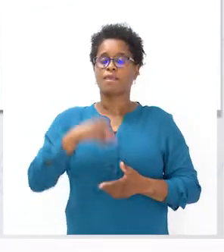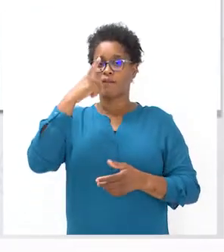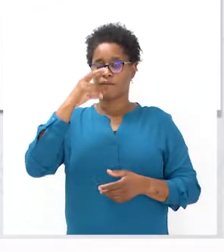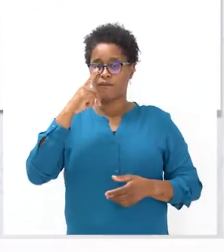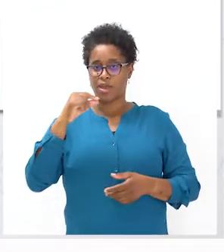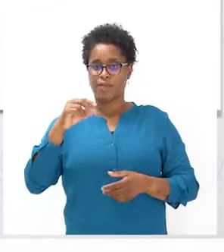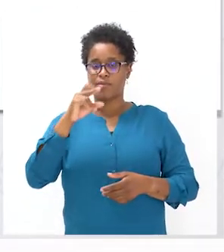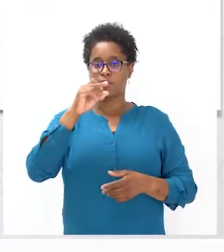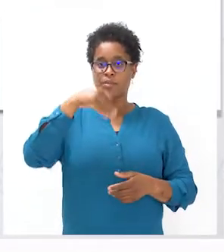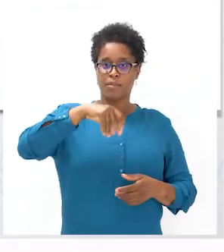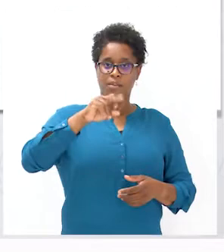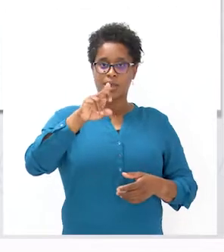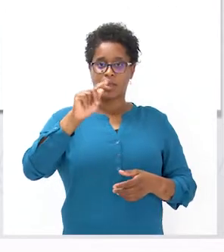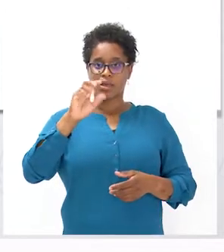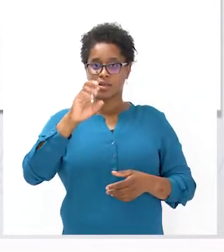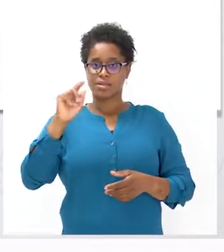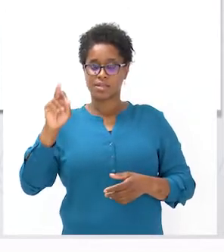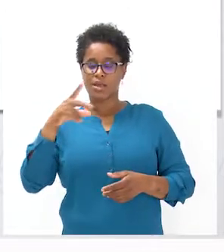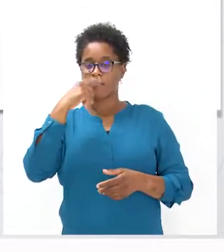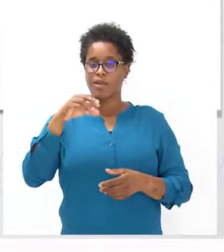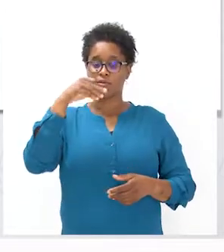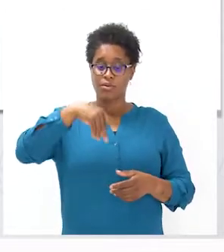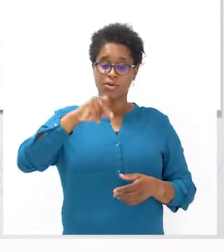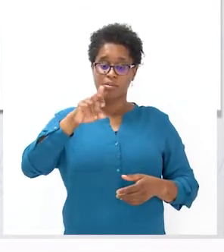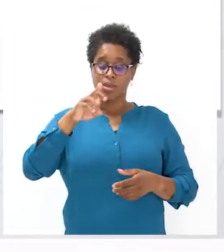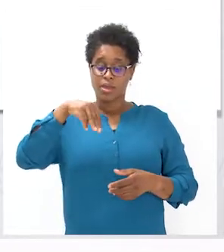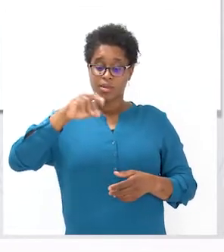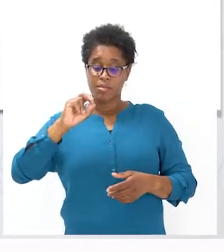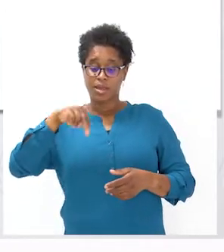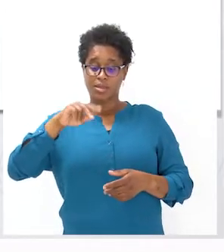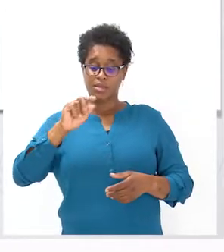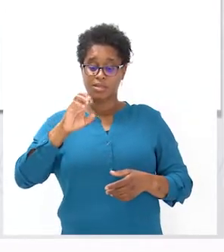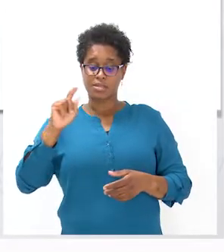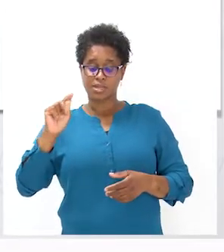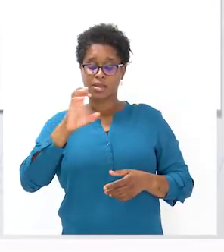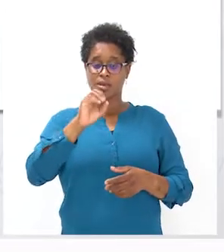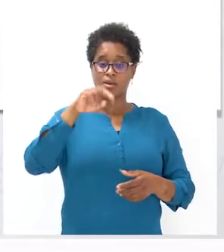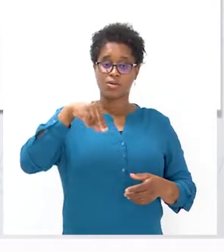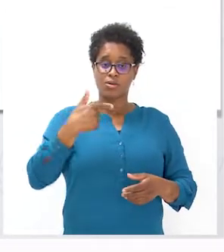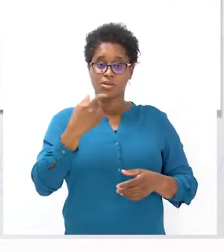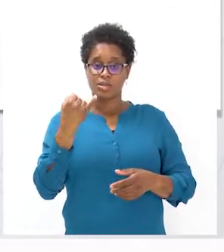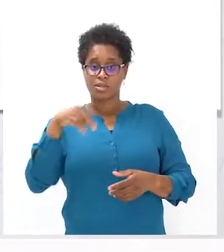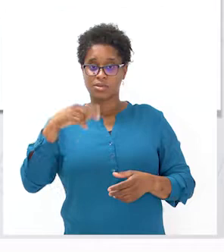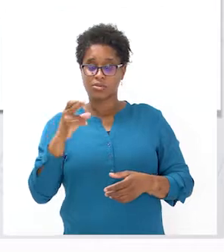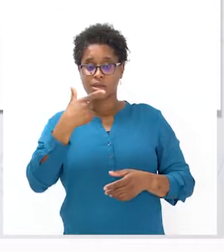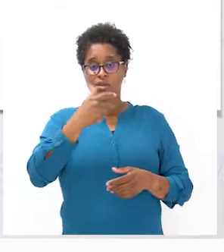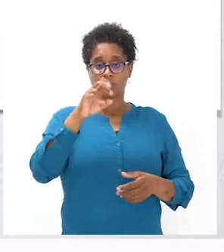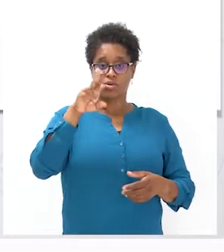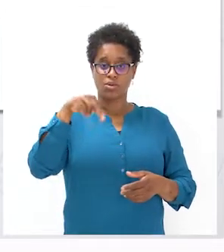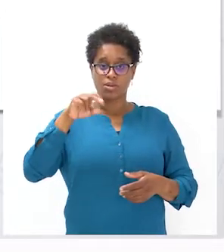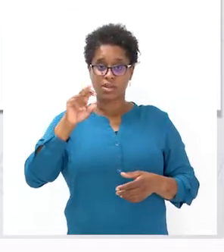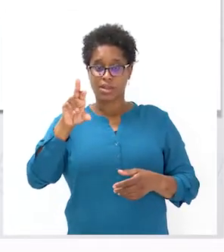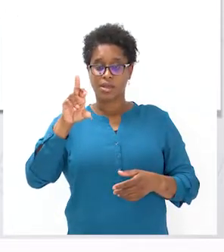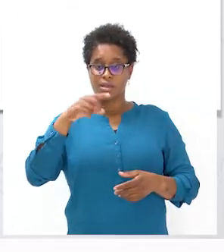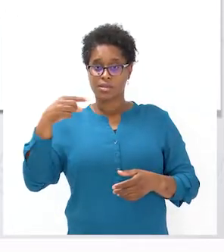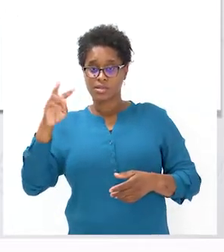verbo parecer, o verbo permanecer, continuar, tornar-se e revelar-se.